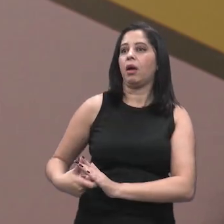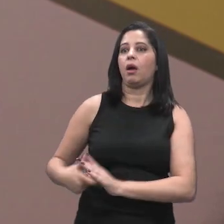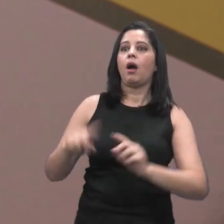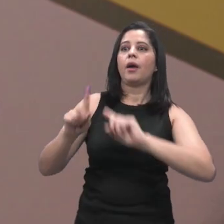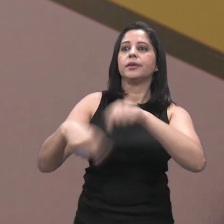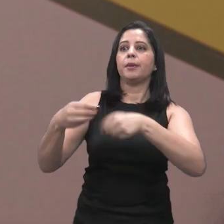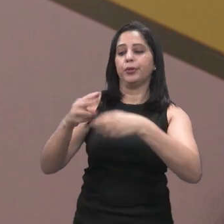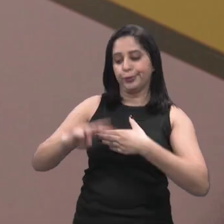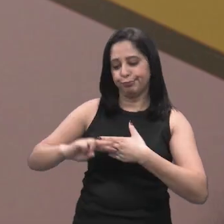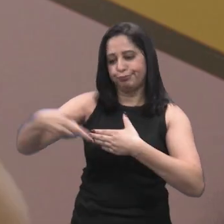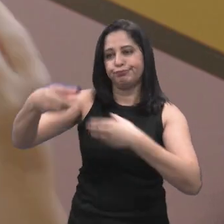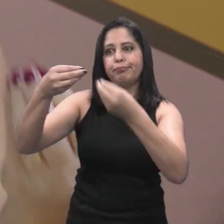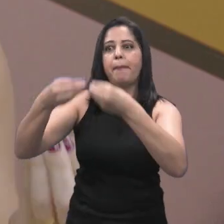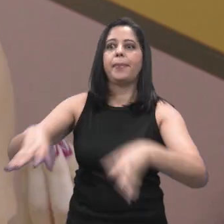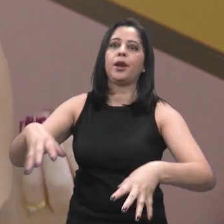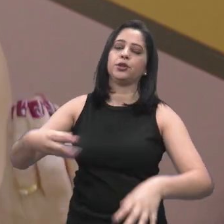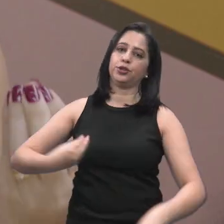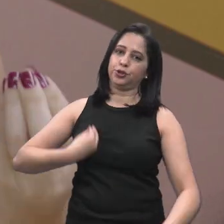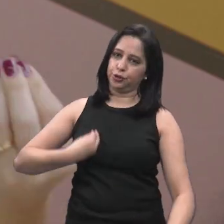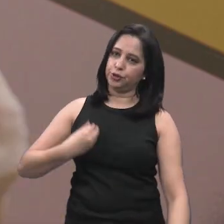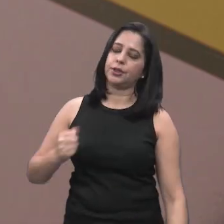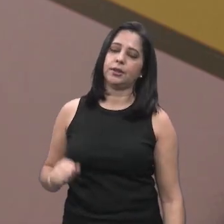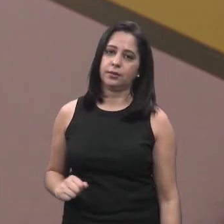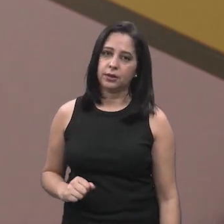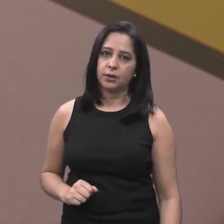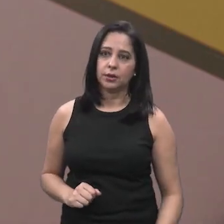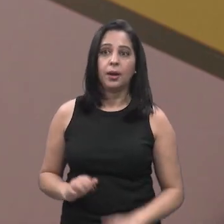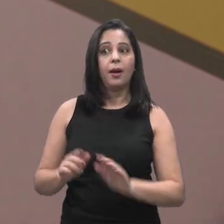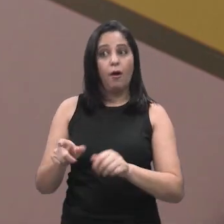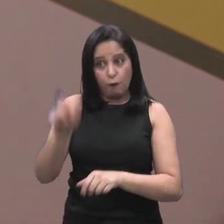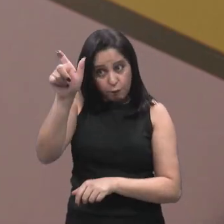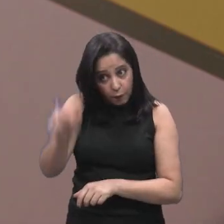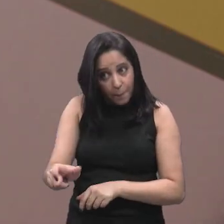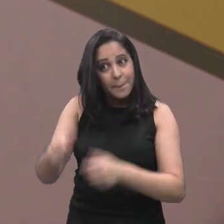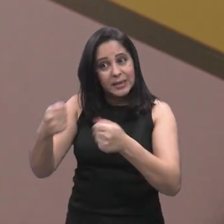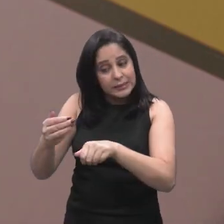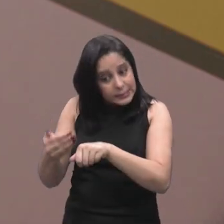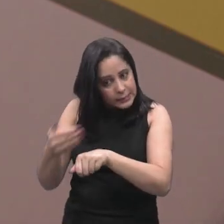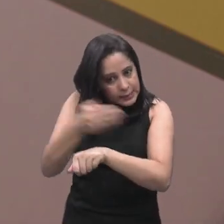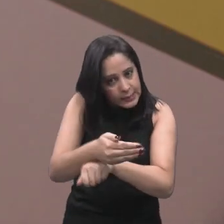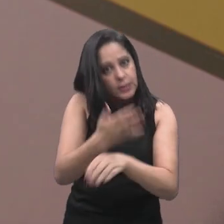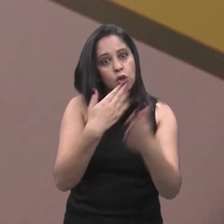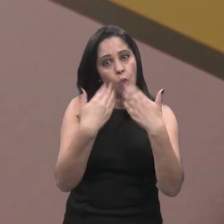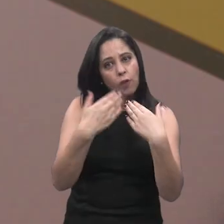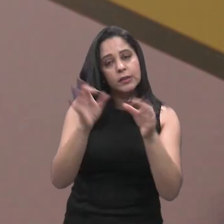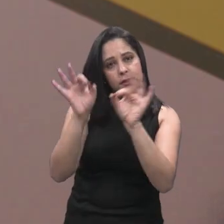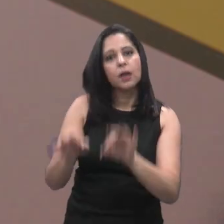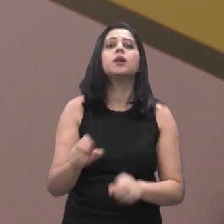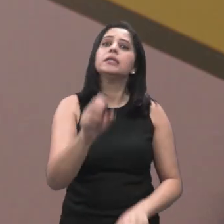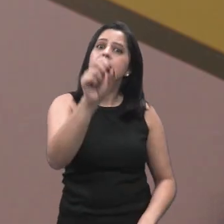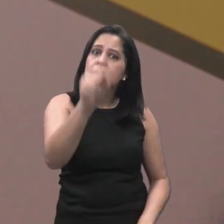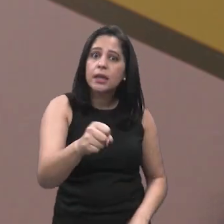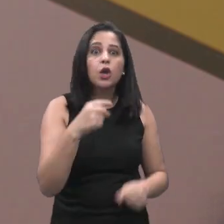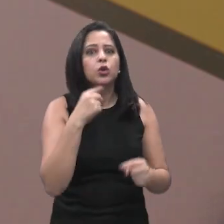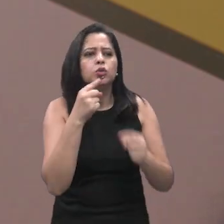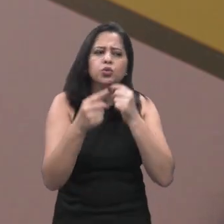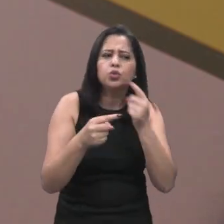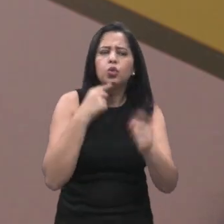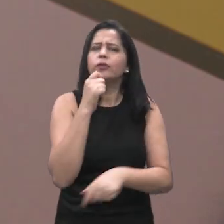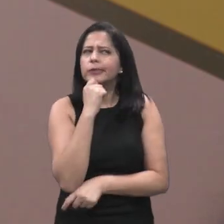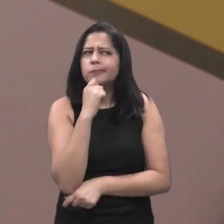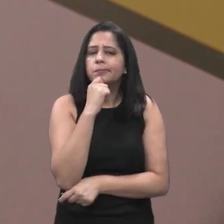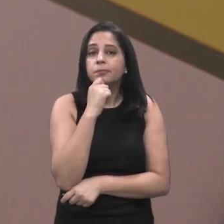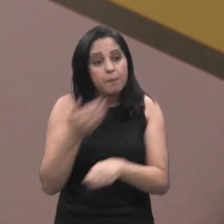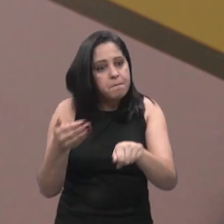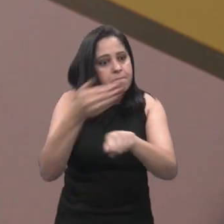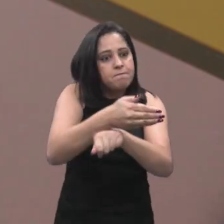100% verdade, para de tomar medicação e aí ele vai ter o efeito deletério futuramente. Então é algo que a gente tem que converse com o